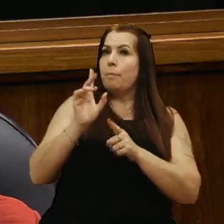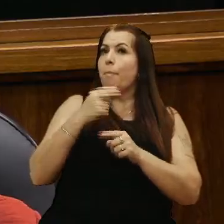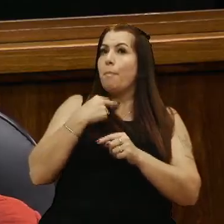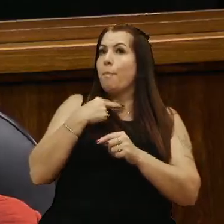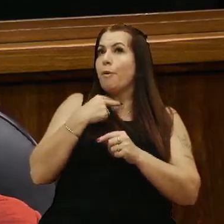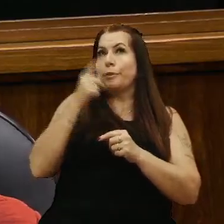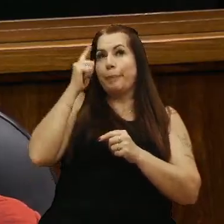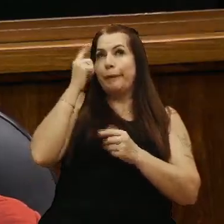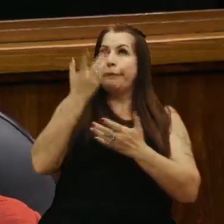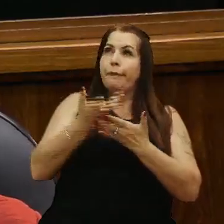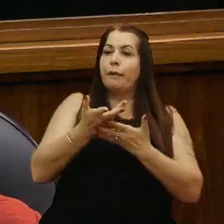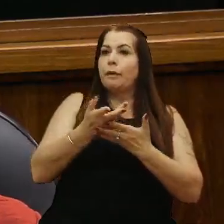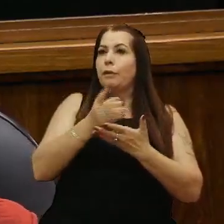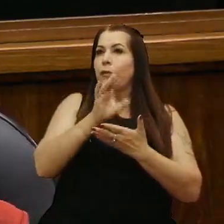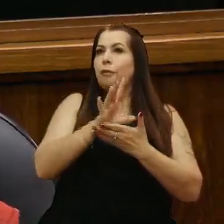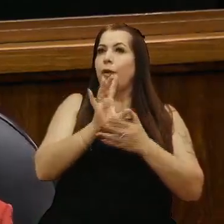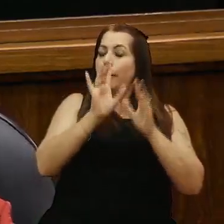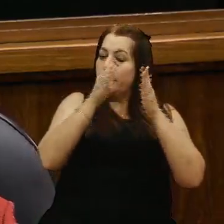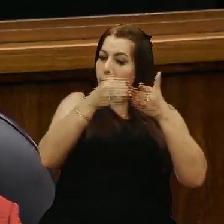se deter